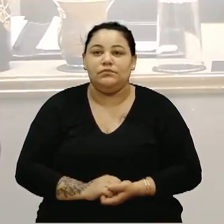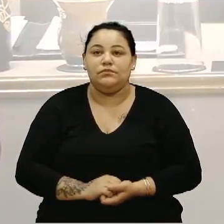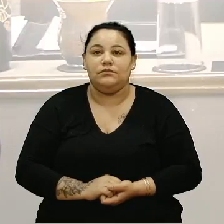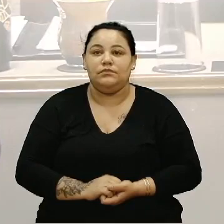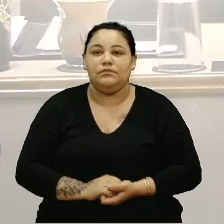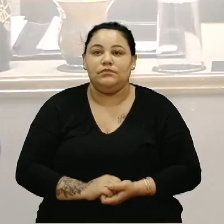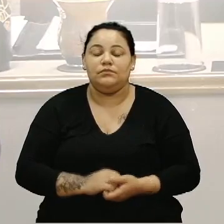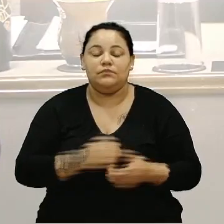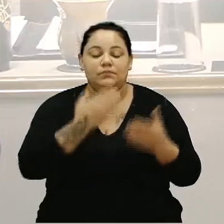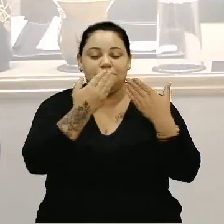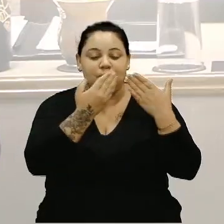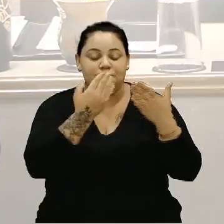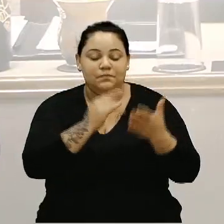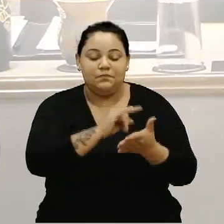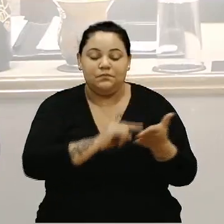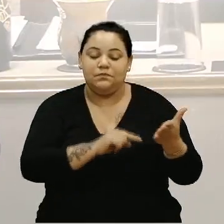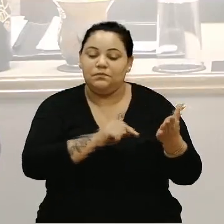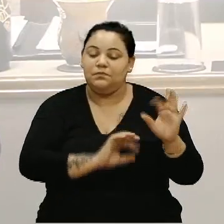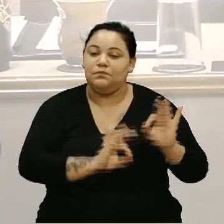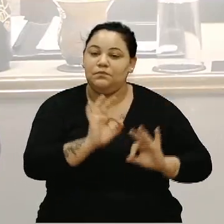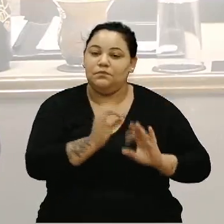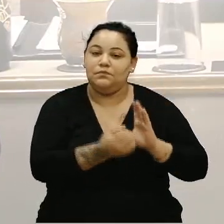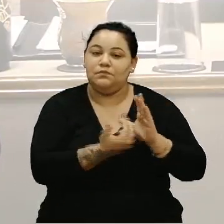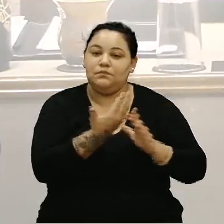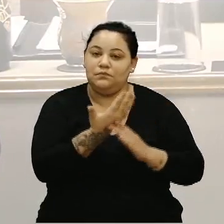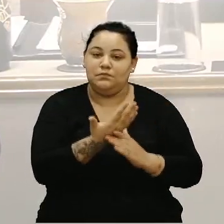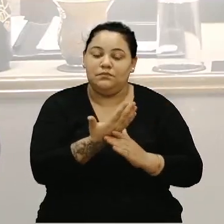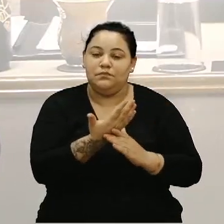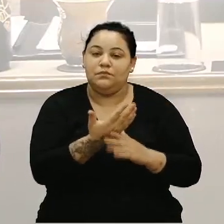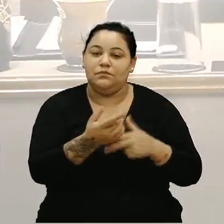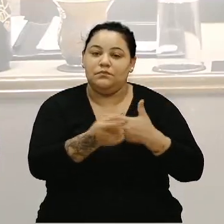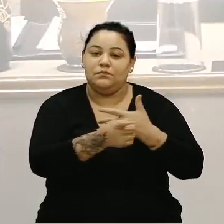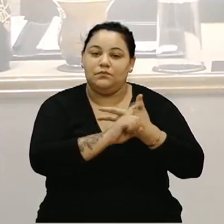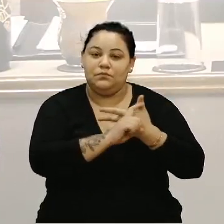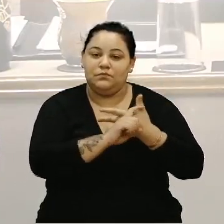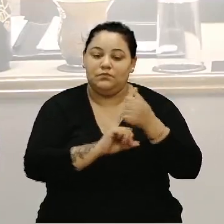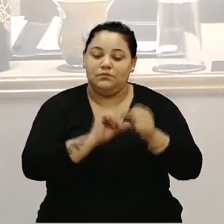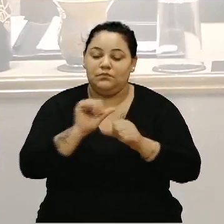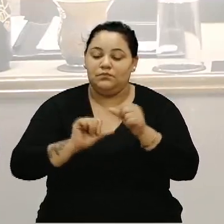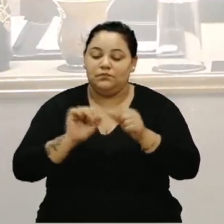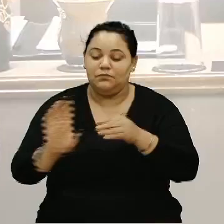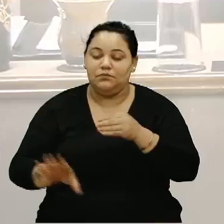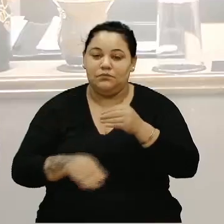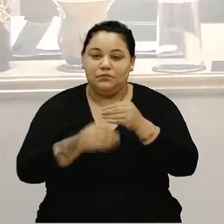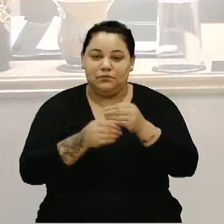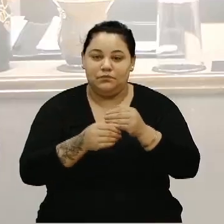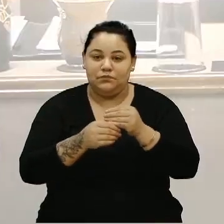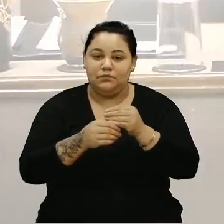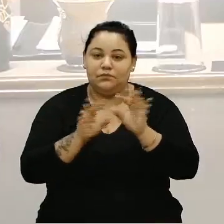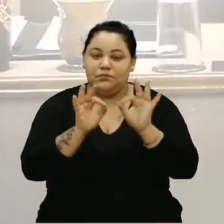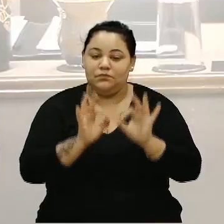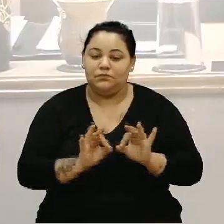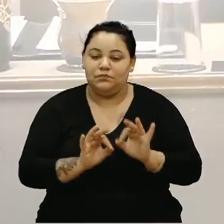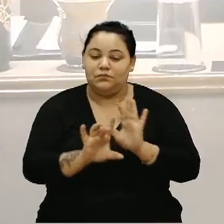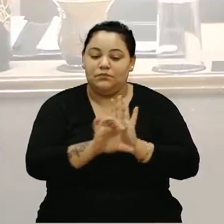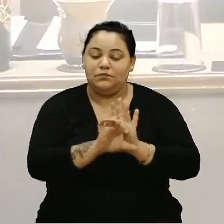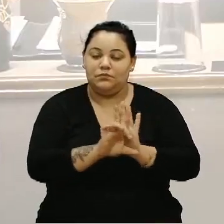o projeto de lei acima emendado, de autoria do Poder Executivo, que altera e acresce dispositivos da Lei